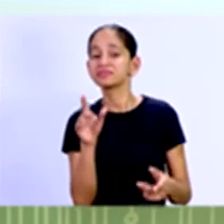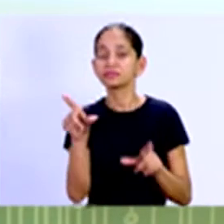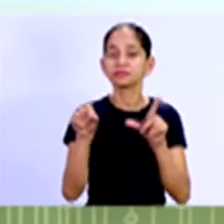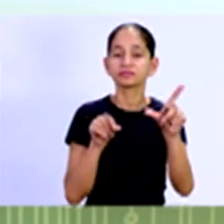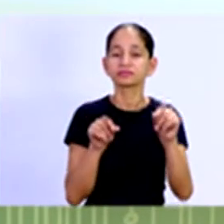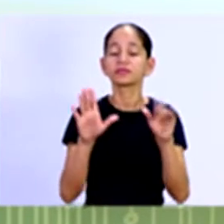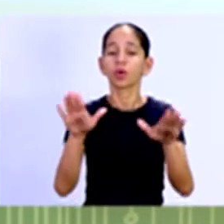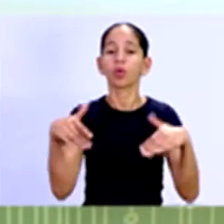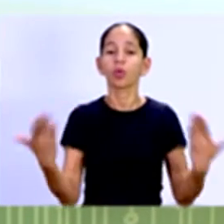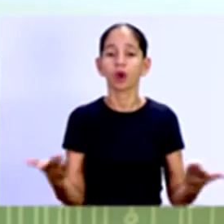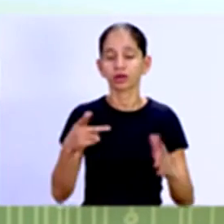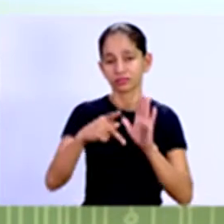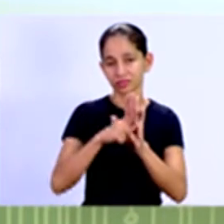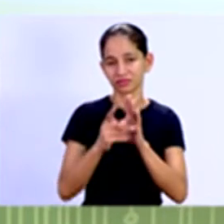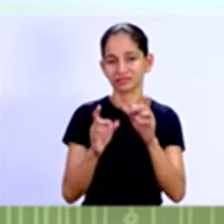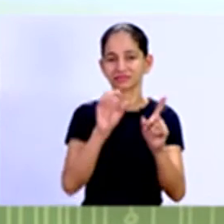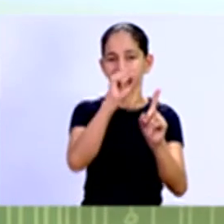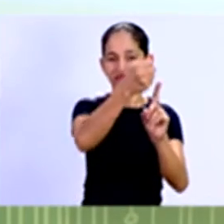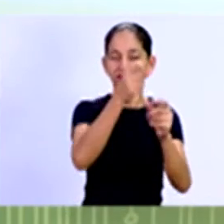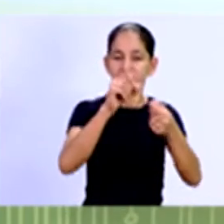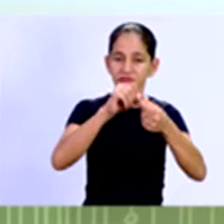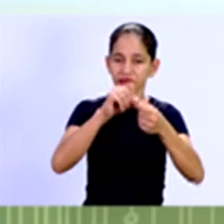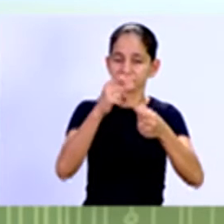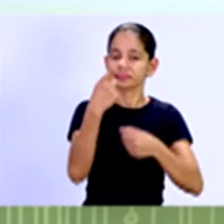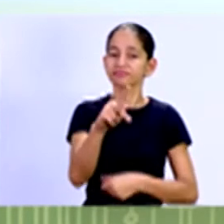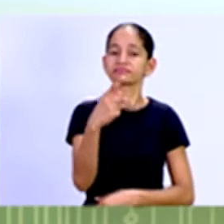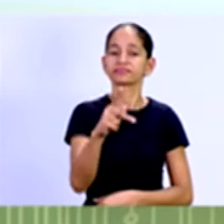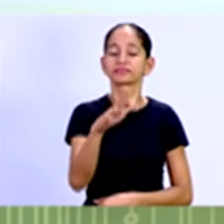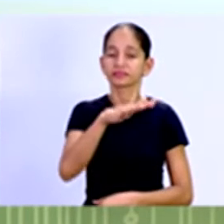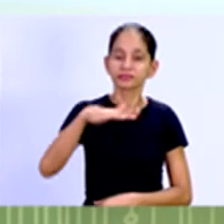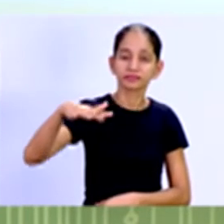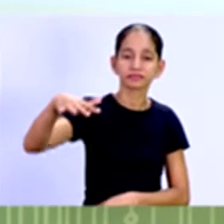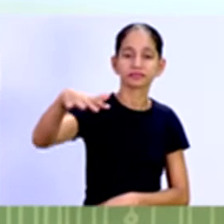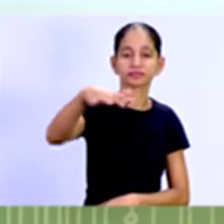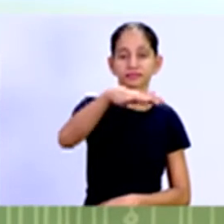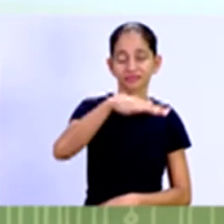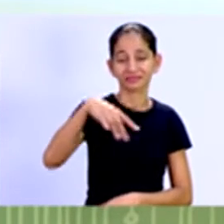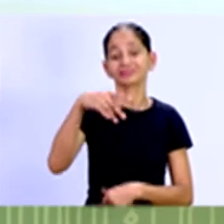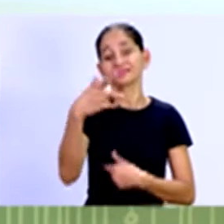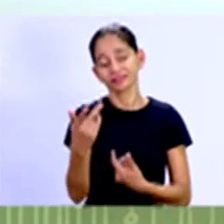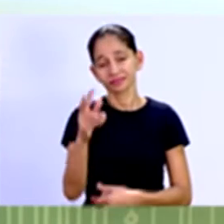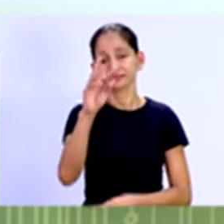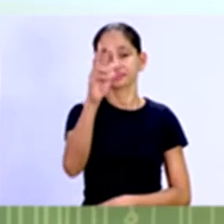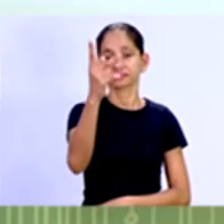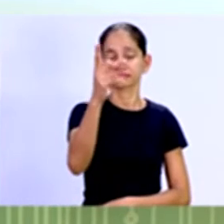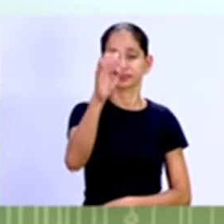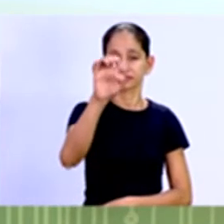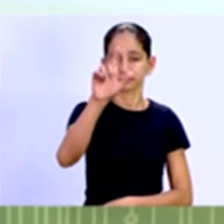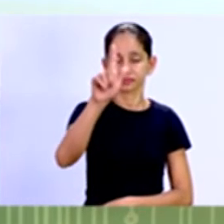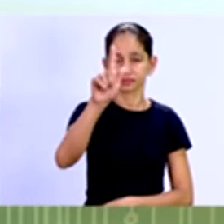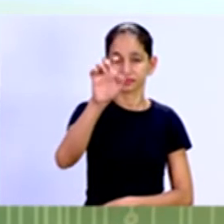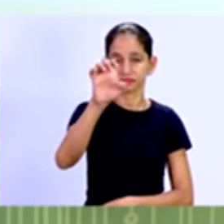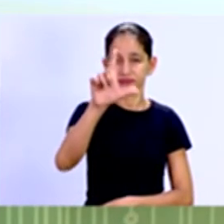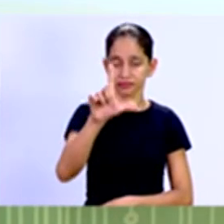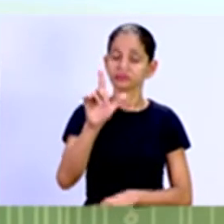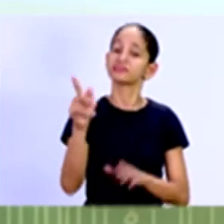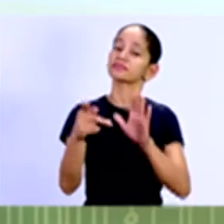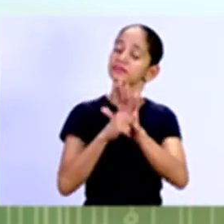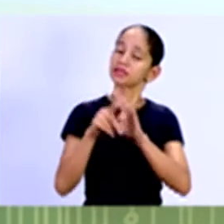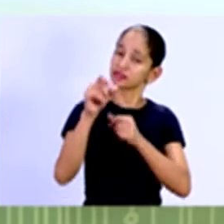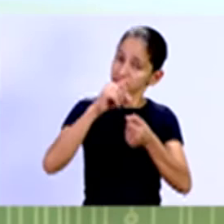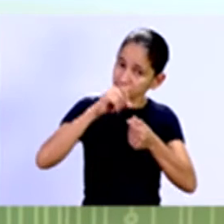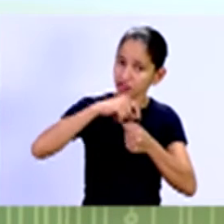própria moralidade. E também trouxemos a ideia de Hegel, que vai nos dizer que este sujeito, ele é